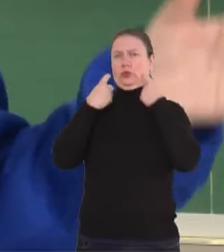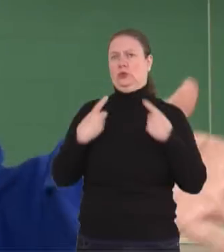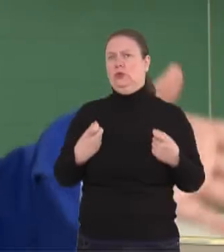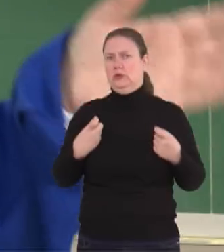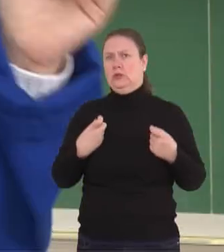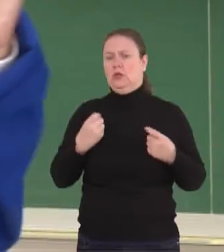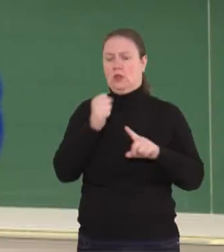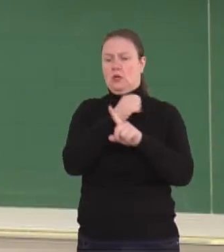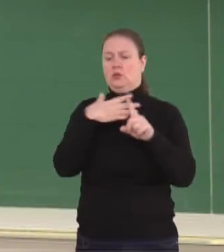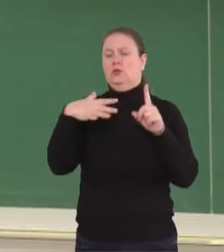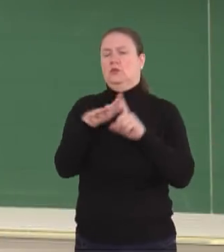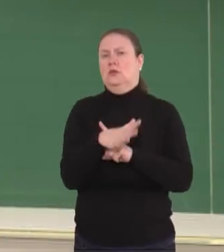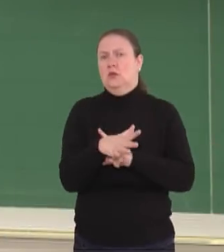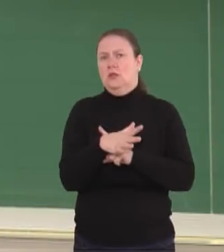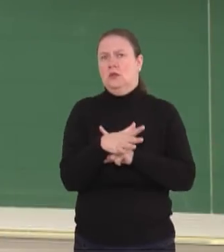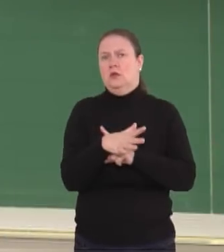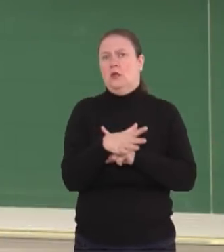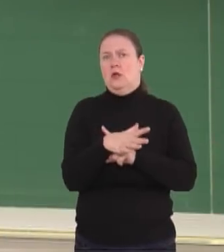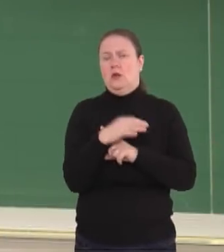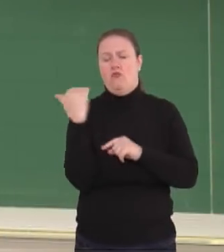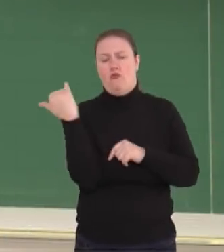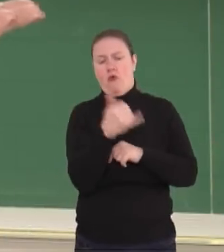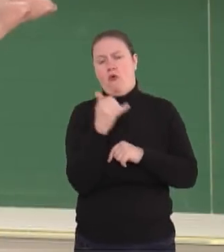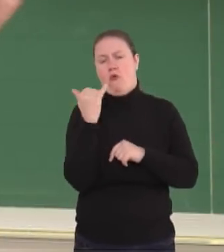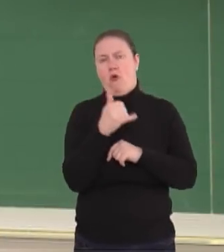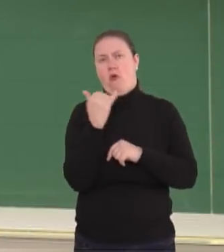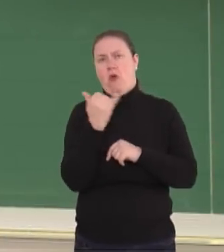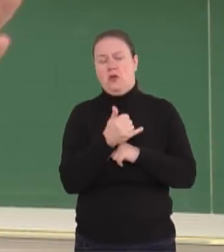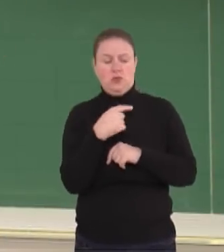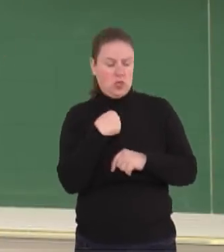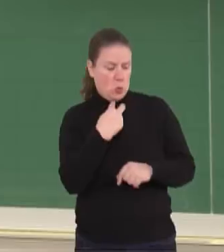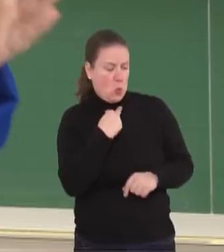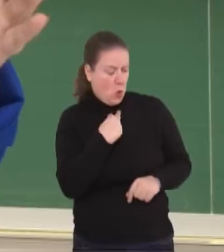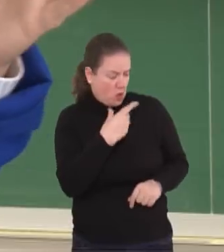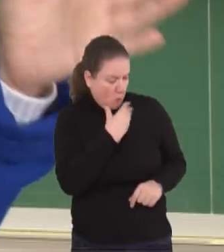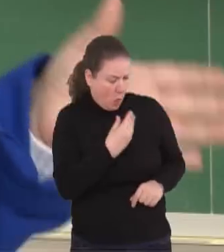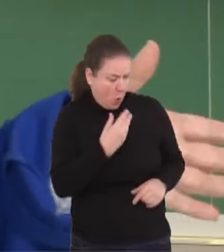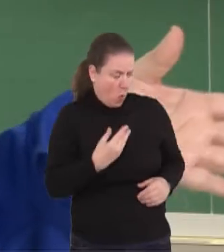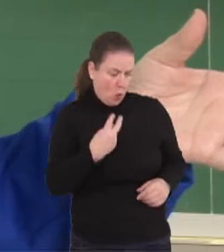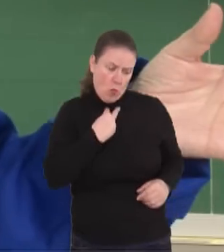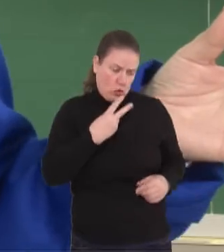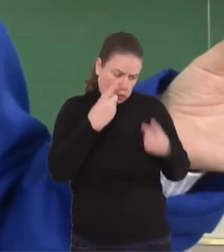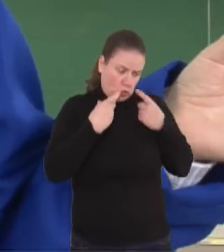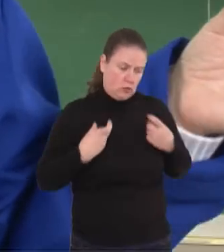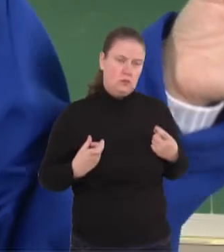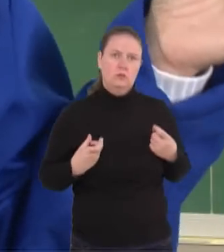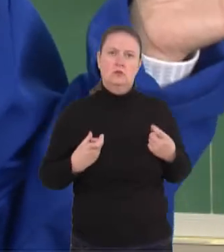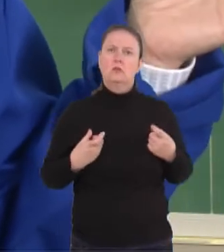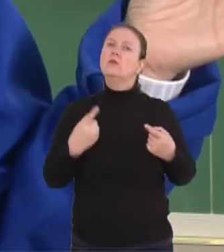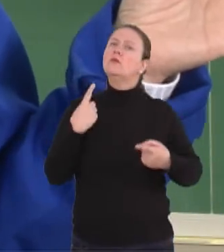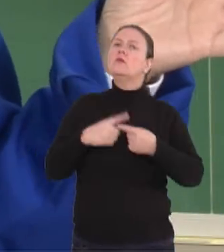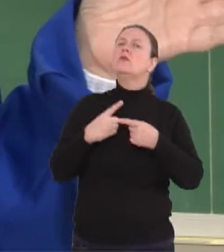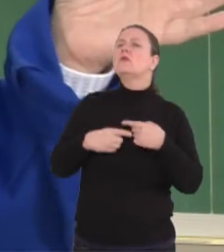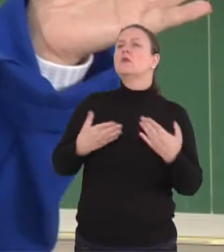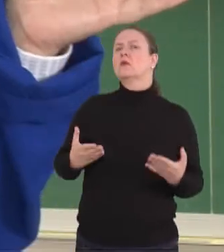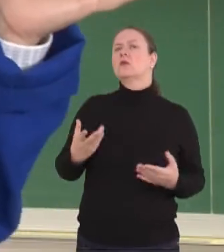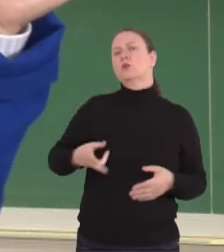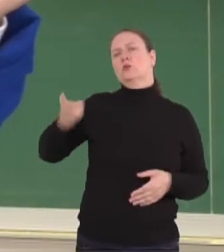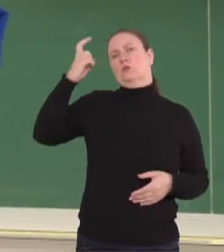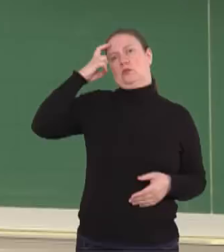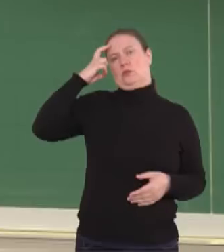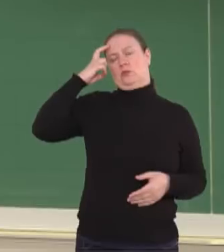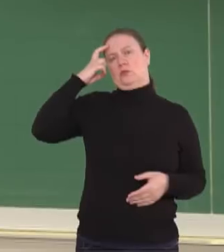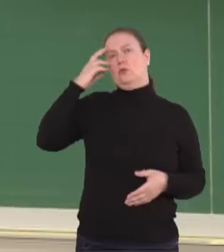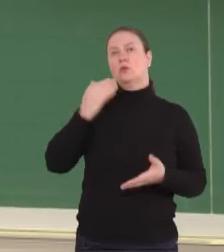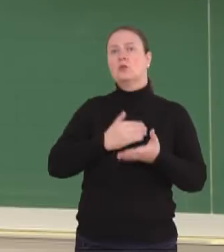pode chorar em situações em que ele se sinta ameaçado, com medo, enfim, né? A